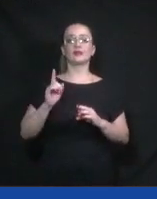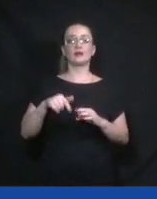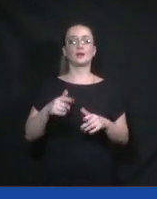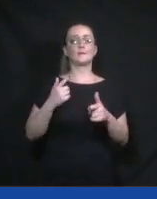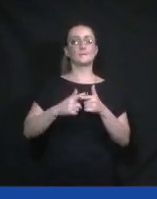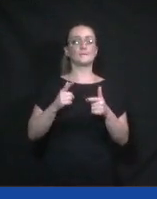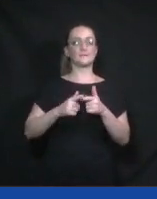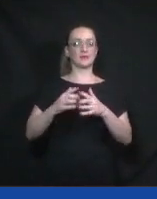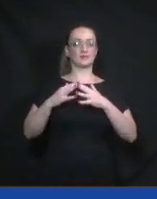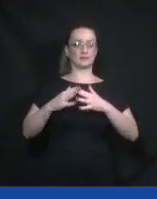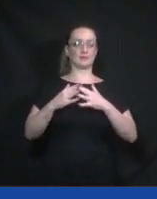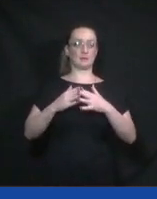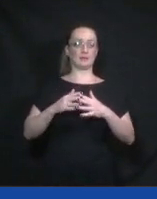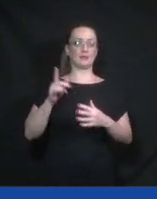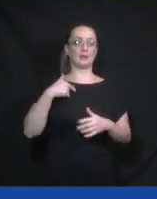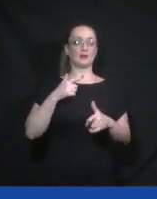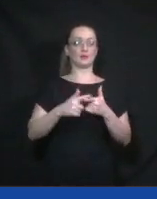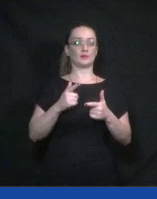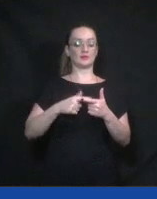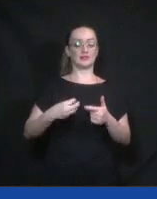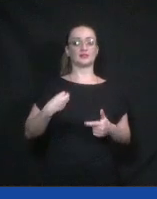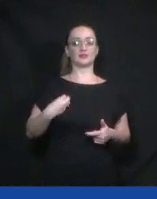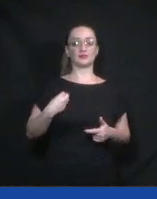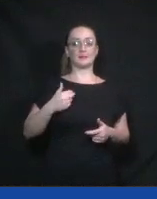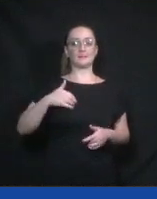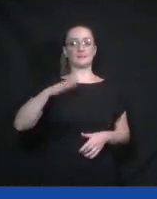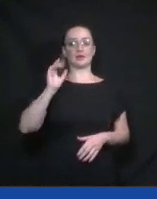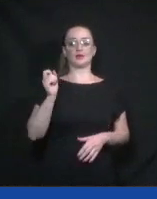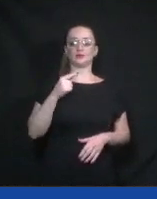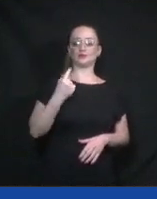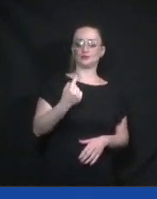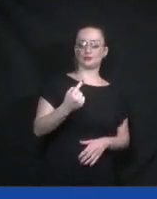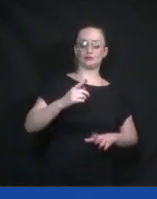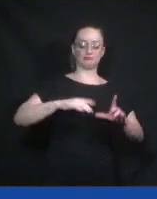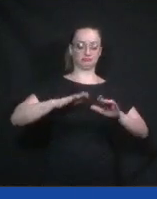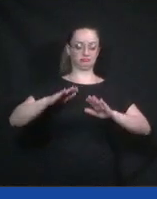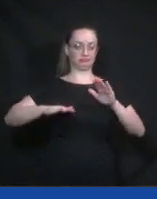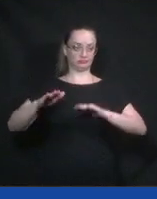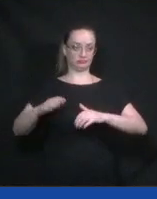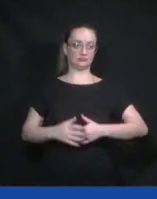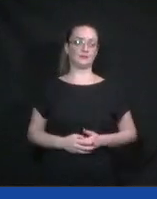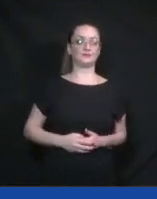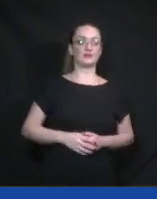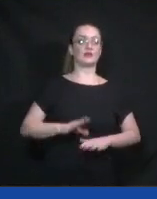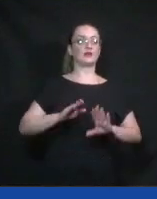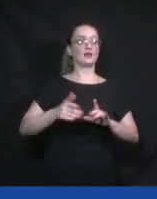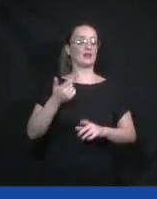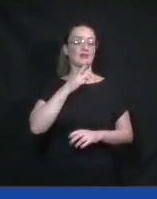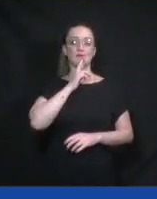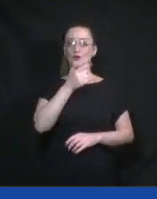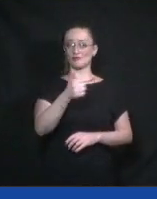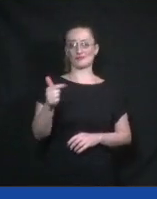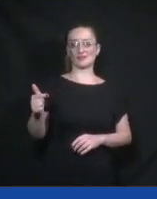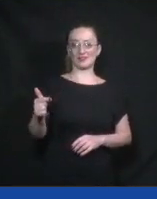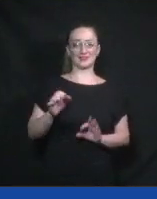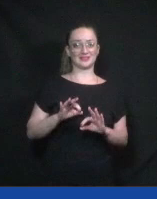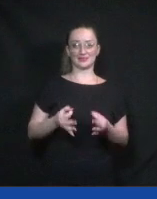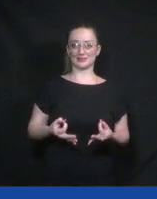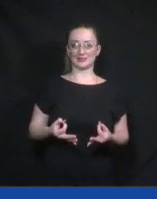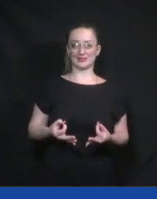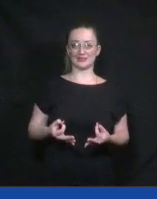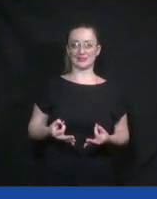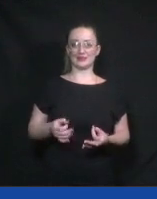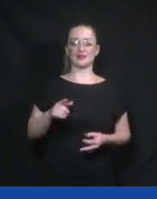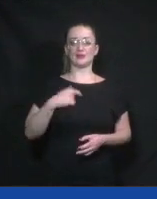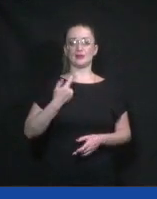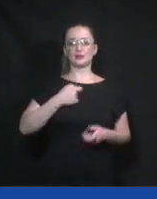problemas complexos problemas que os países existem normalmente mais de uma variável causador dos quais não há uma resposta simples e a gente